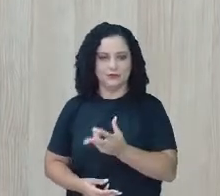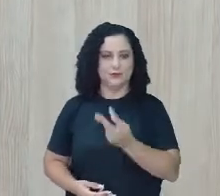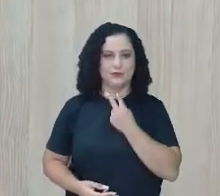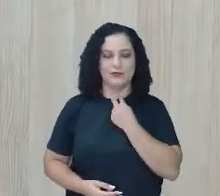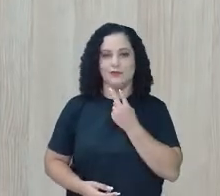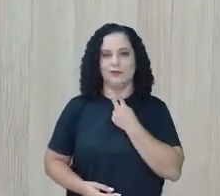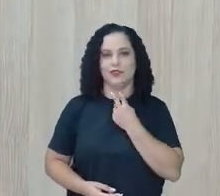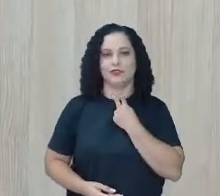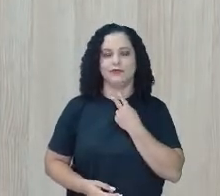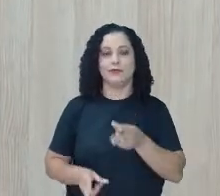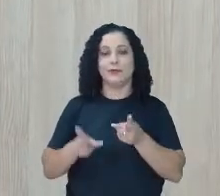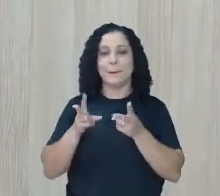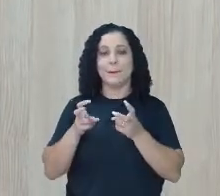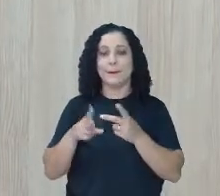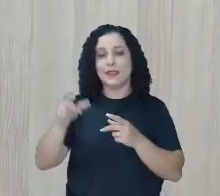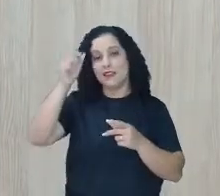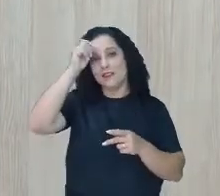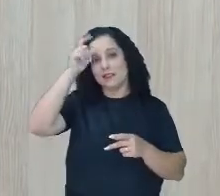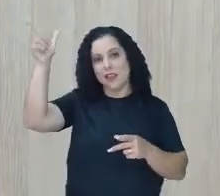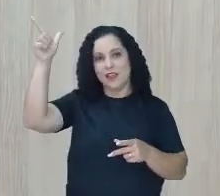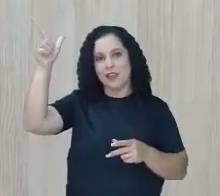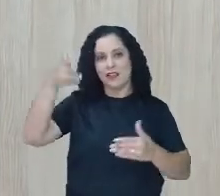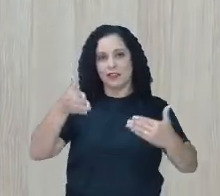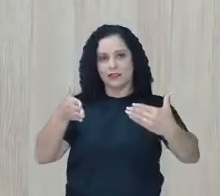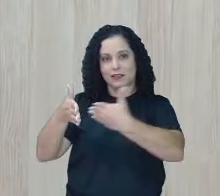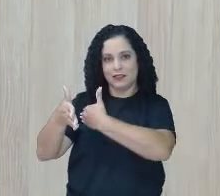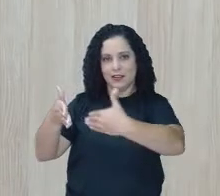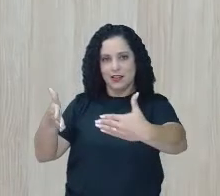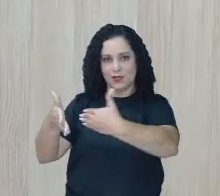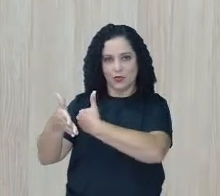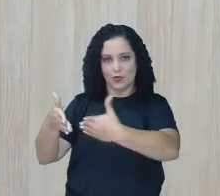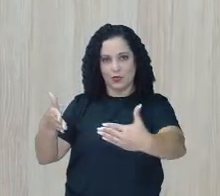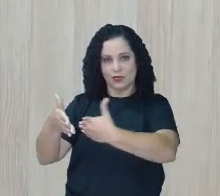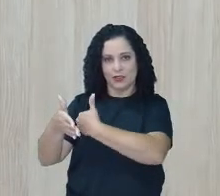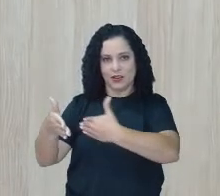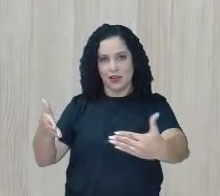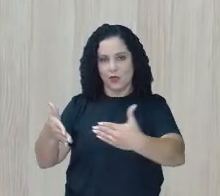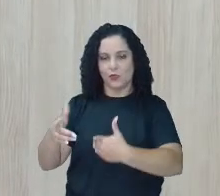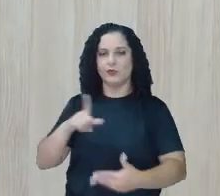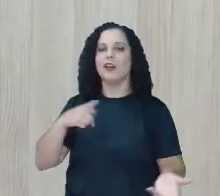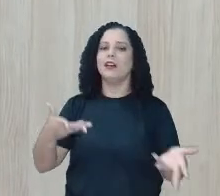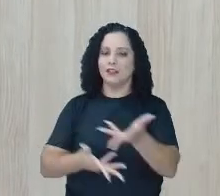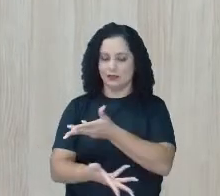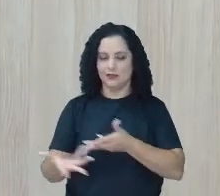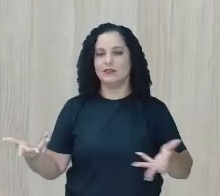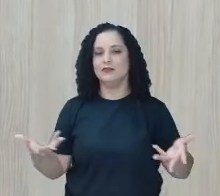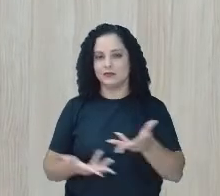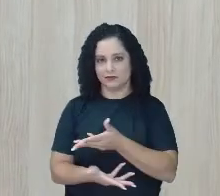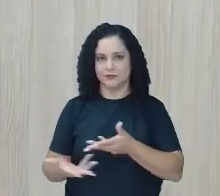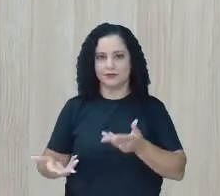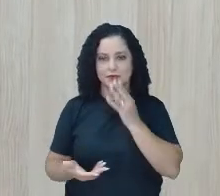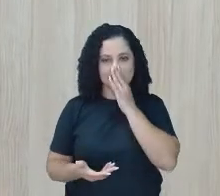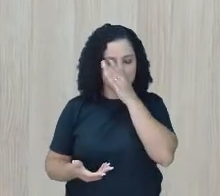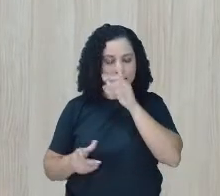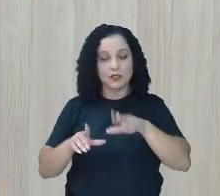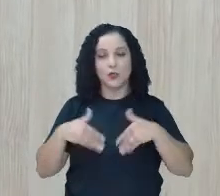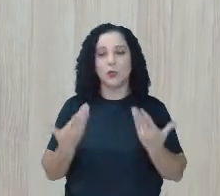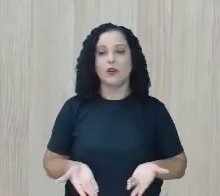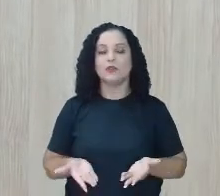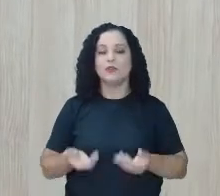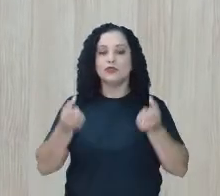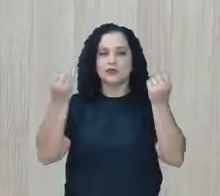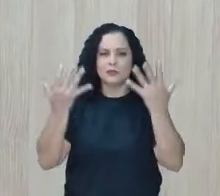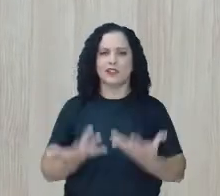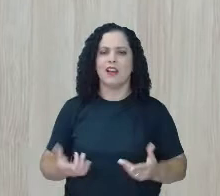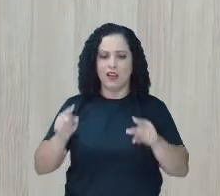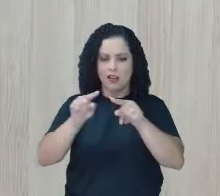percebe que essa ideia da diagonal já traz pra gente essa relação. Porém, quando a gente fala de diagonal, o quadrado